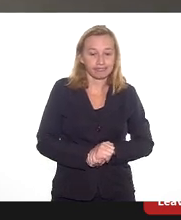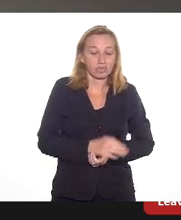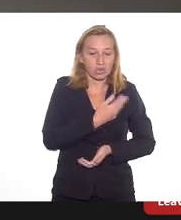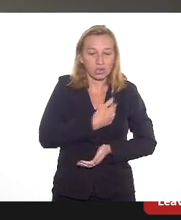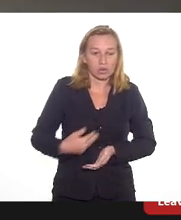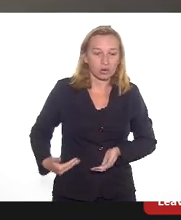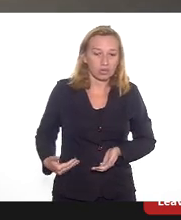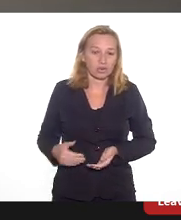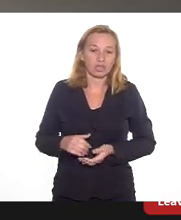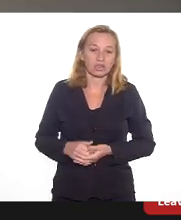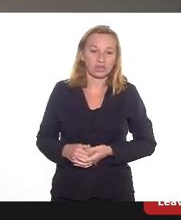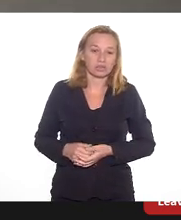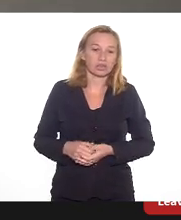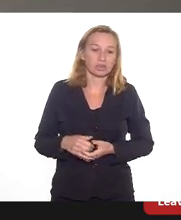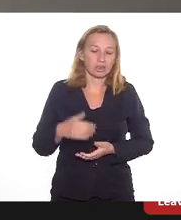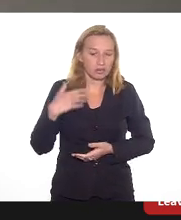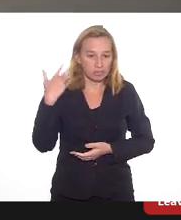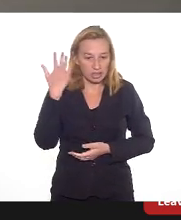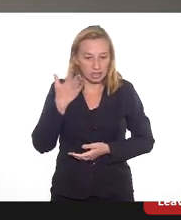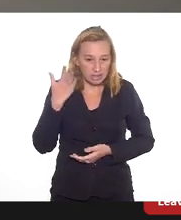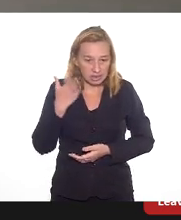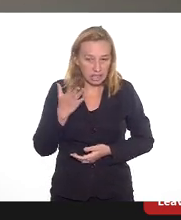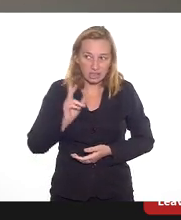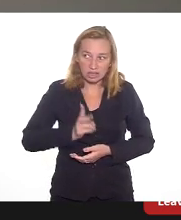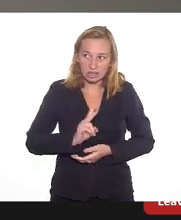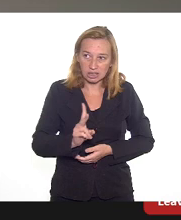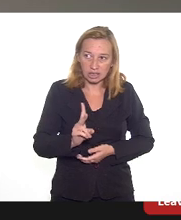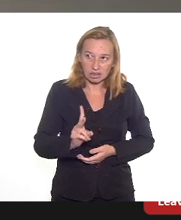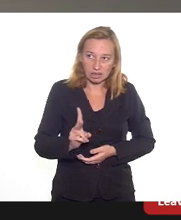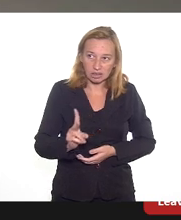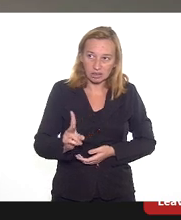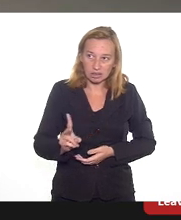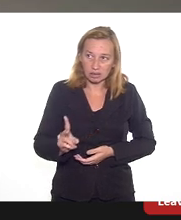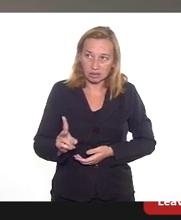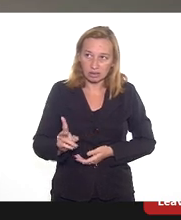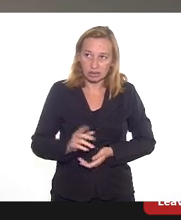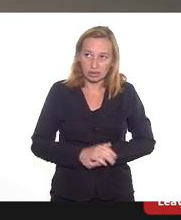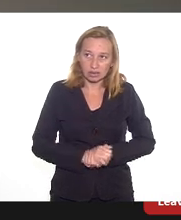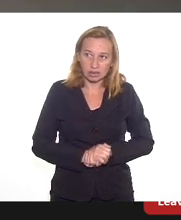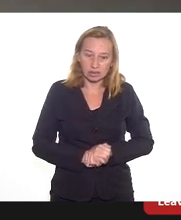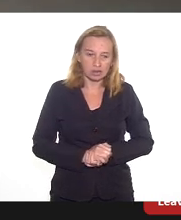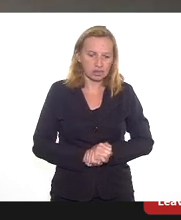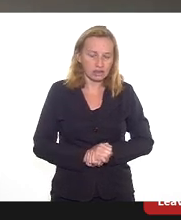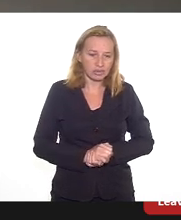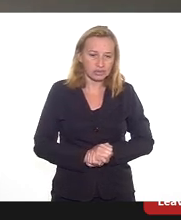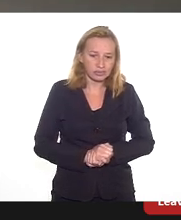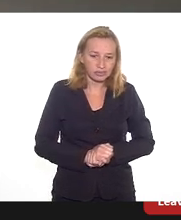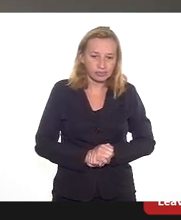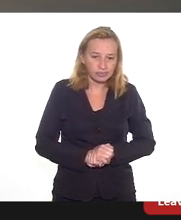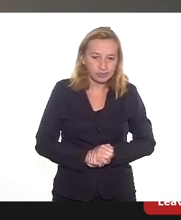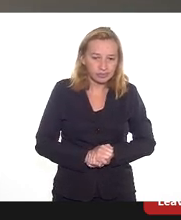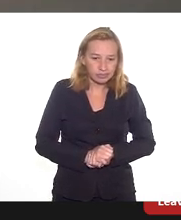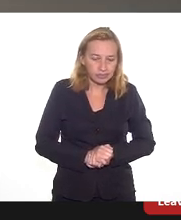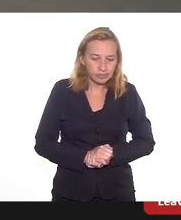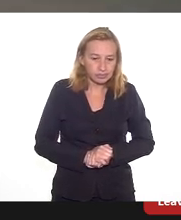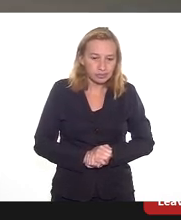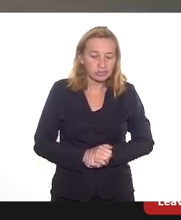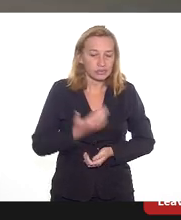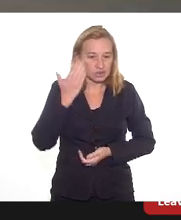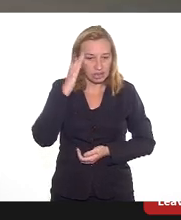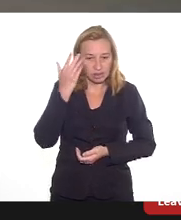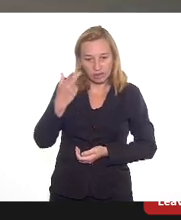governador lida e tem a mensagem permanente nas articulações que são feitas de que é a intenção